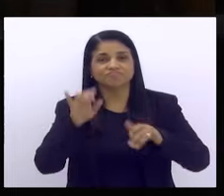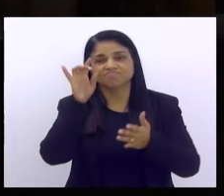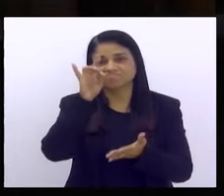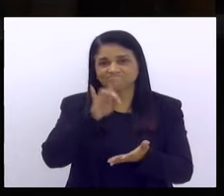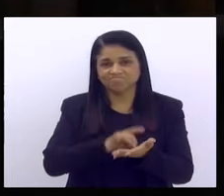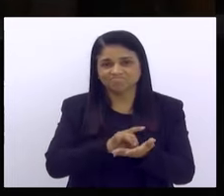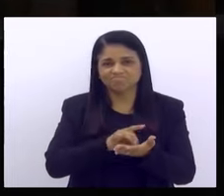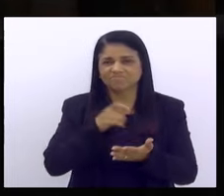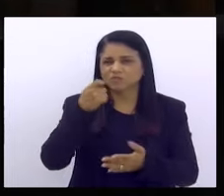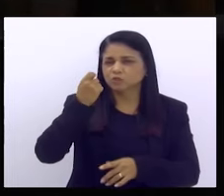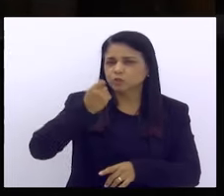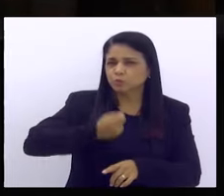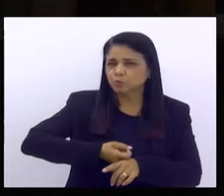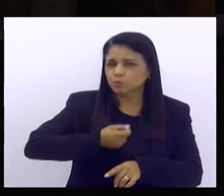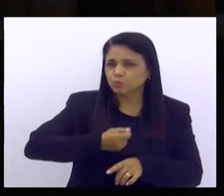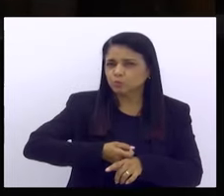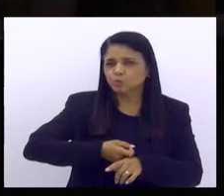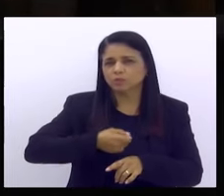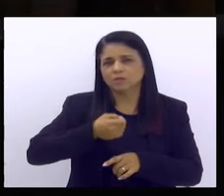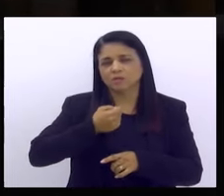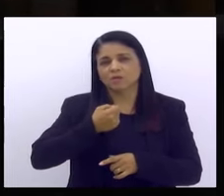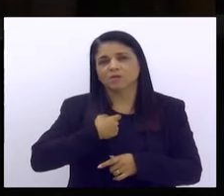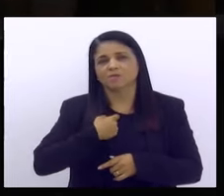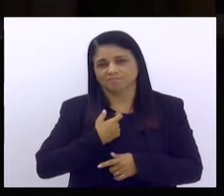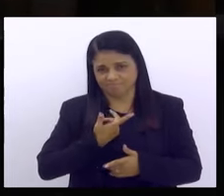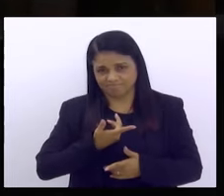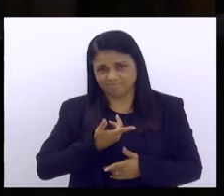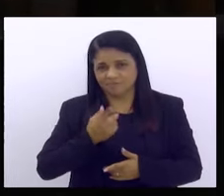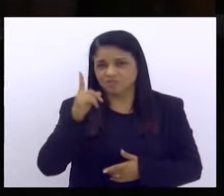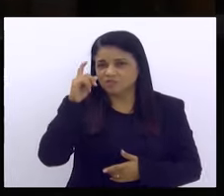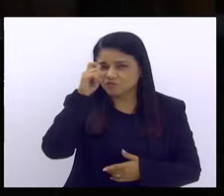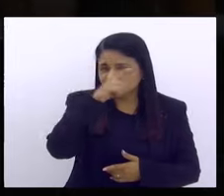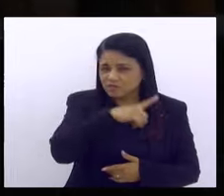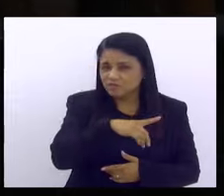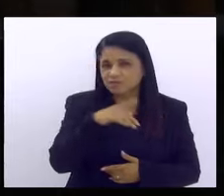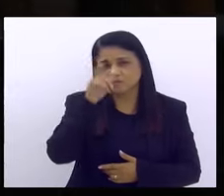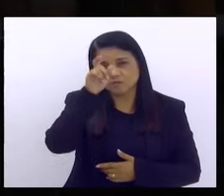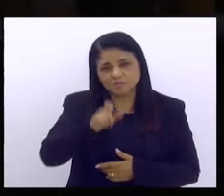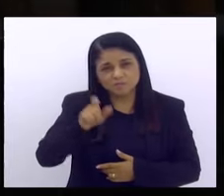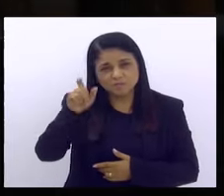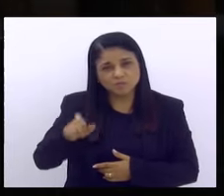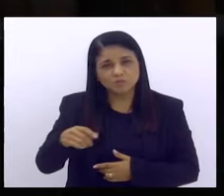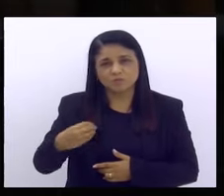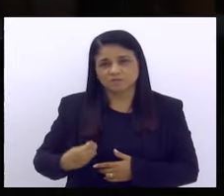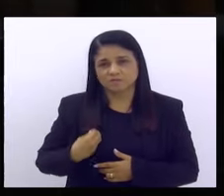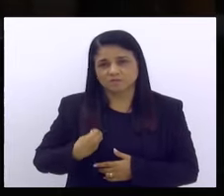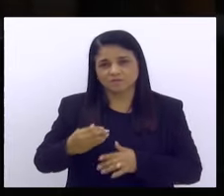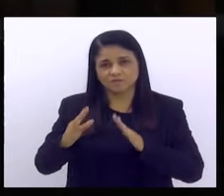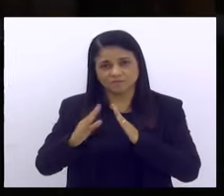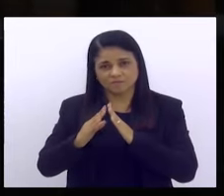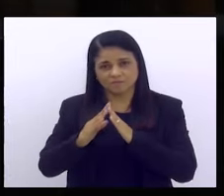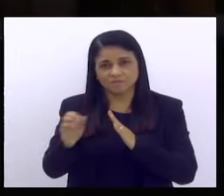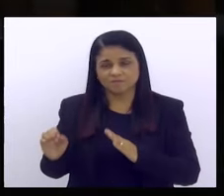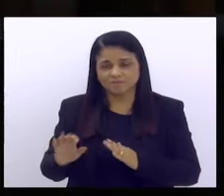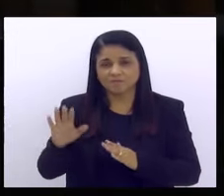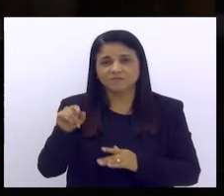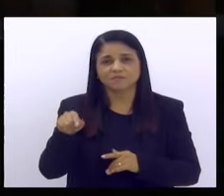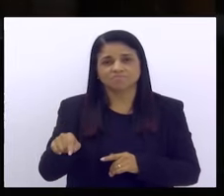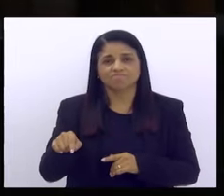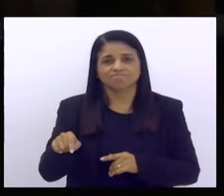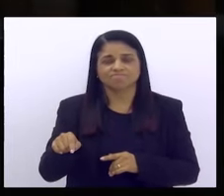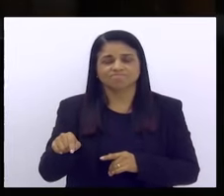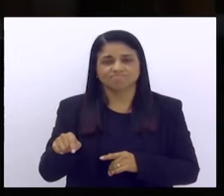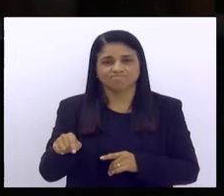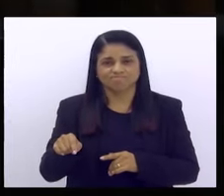realidade dura, cruel e difícil daqueles que vivem dentro das favelas e da periferia, que são reféns de tudo